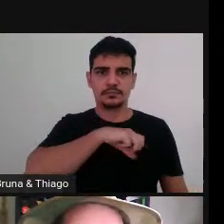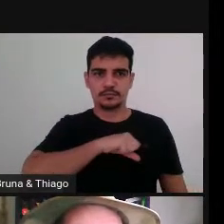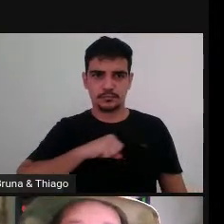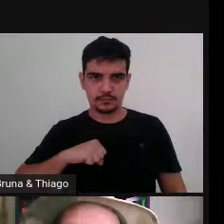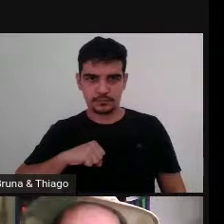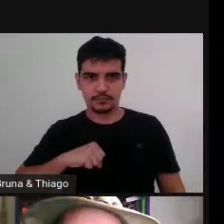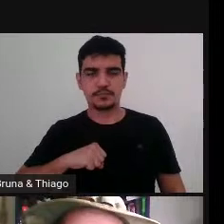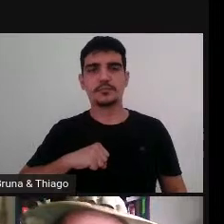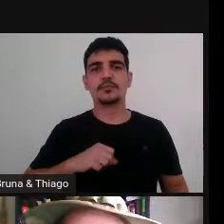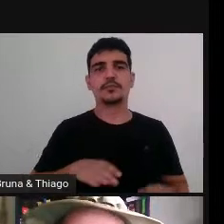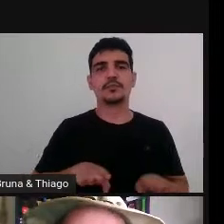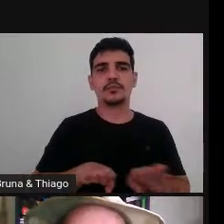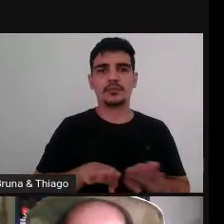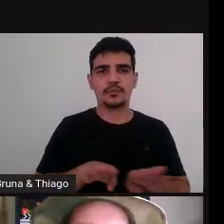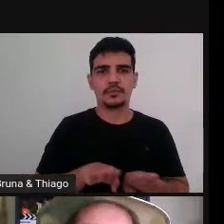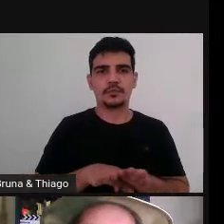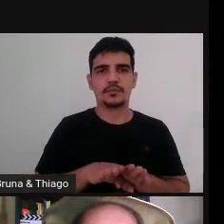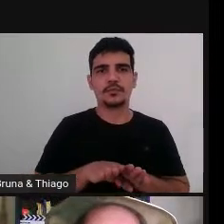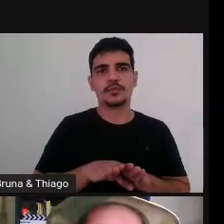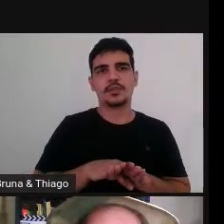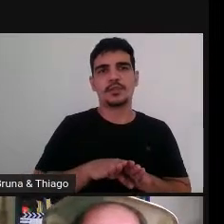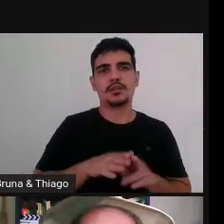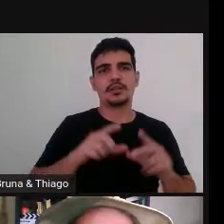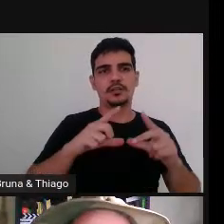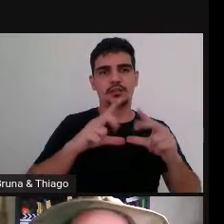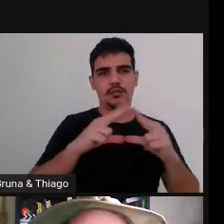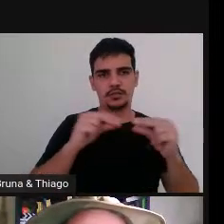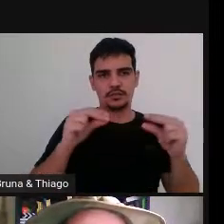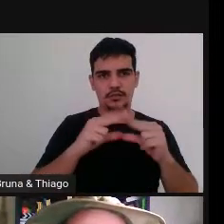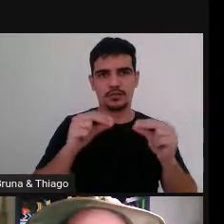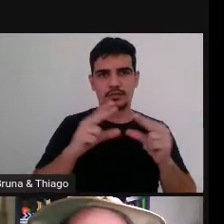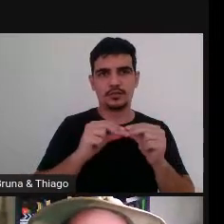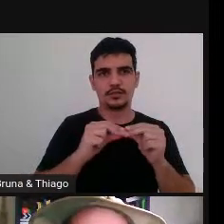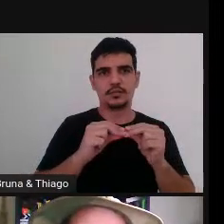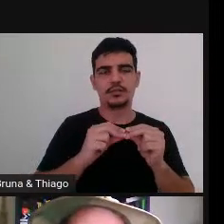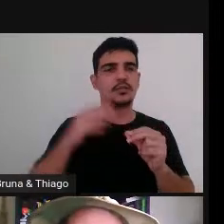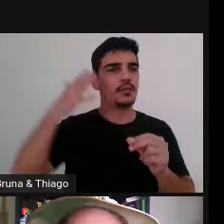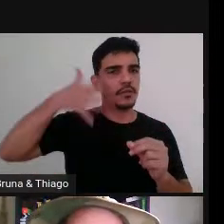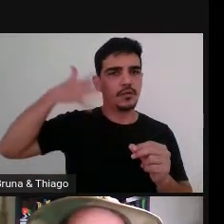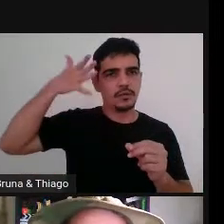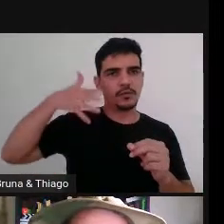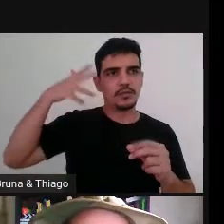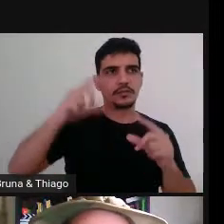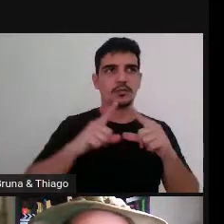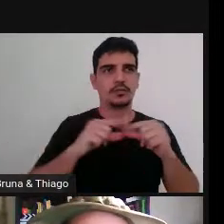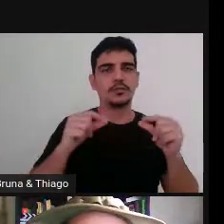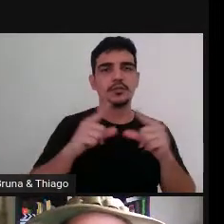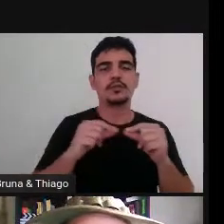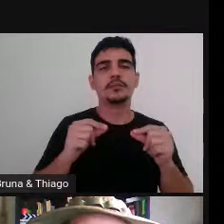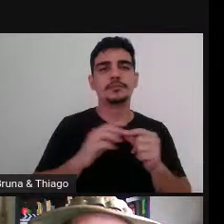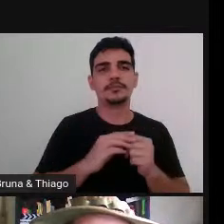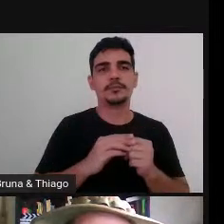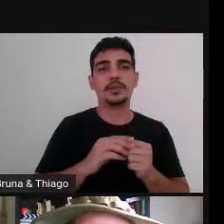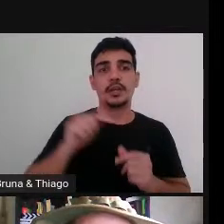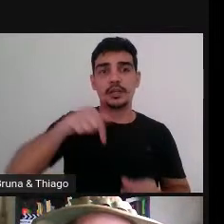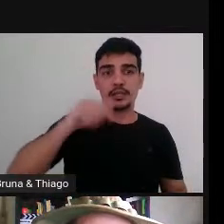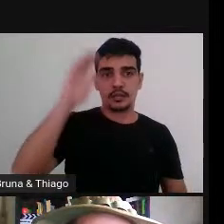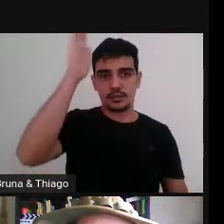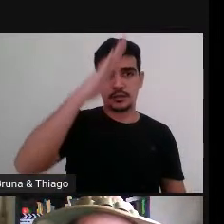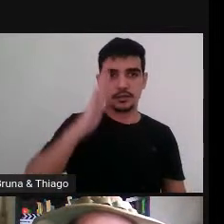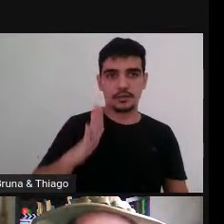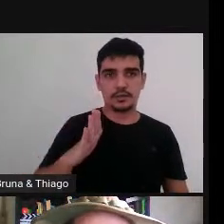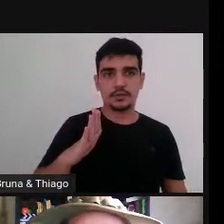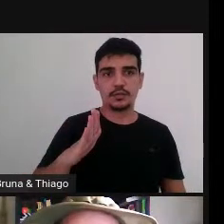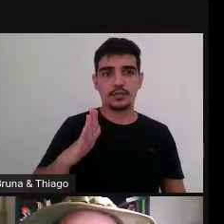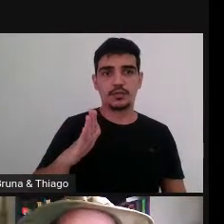mencionei. Consegui com o Guilherme, lá de Brasília, né, numa palestra que eu assisti com ele, só estou reportando aqui. No Brasil, o